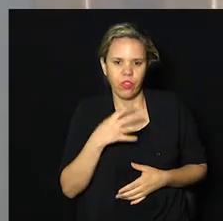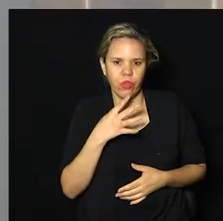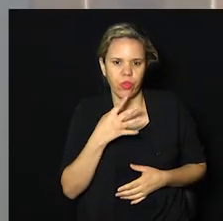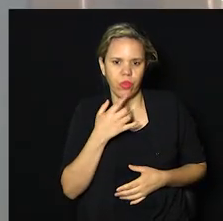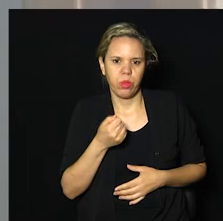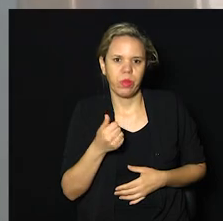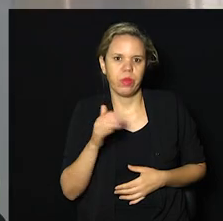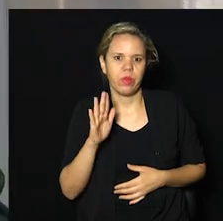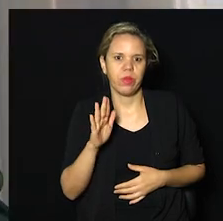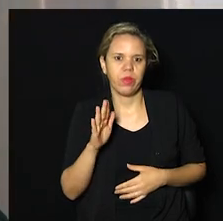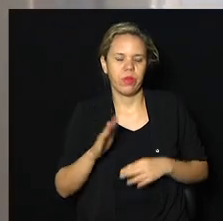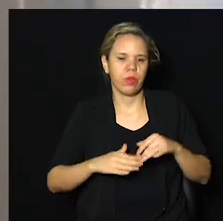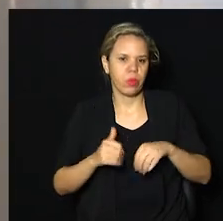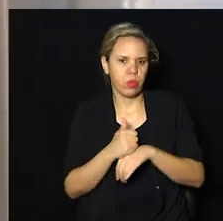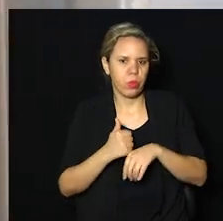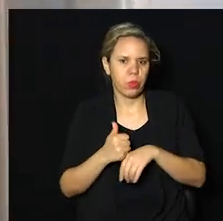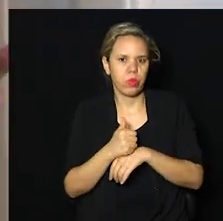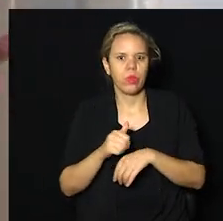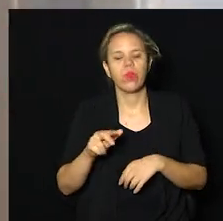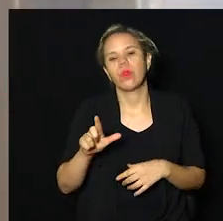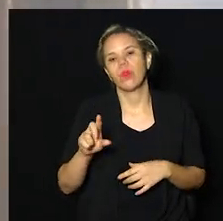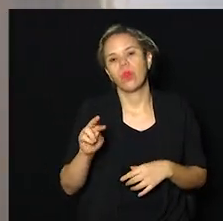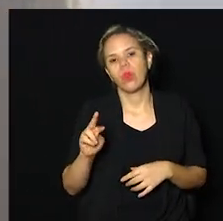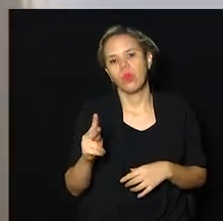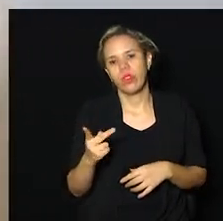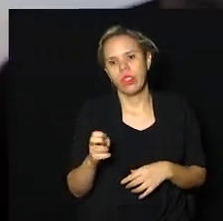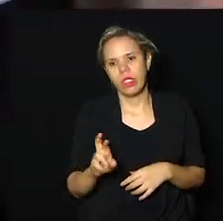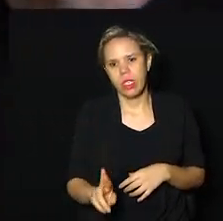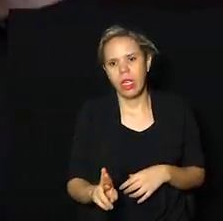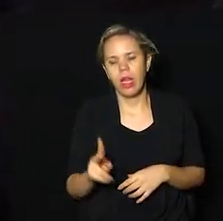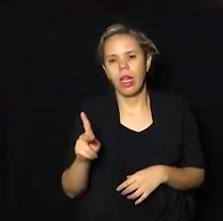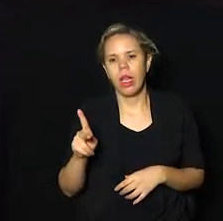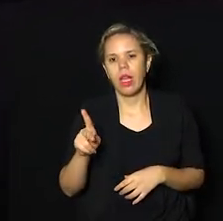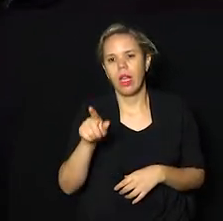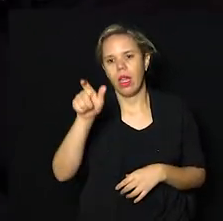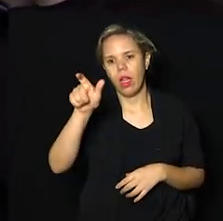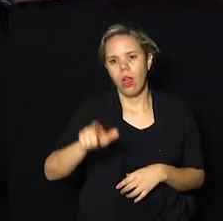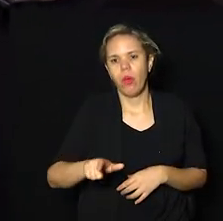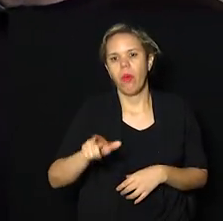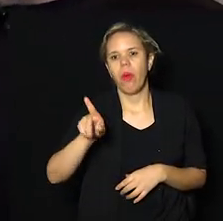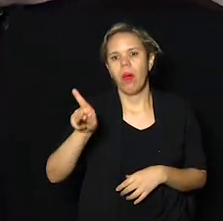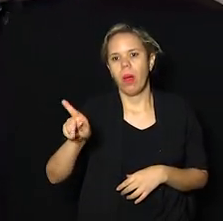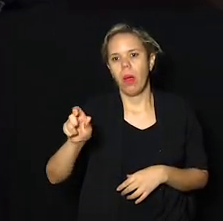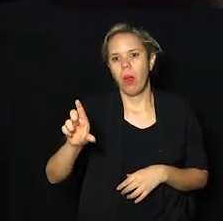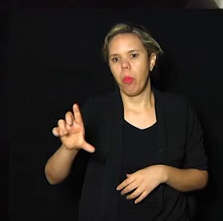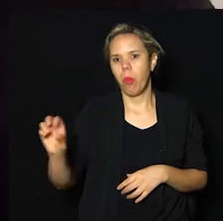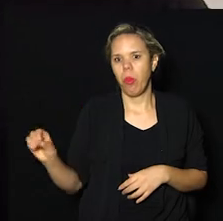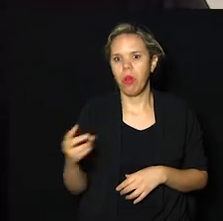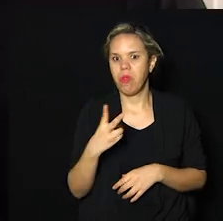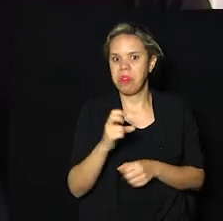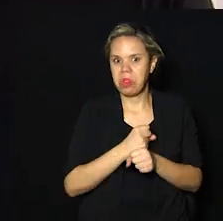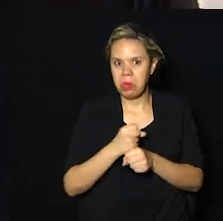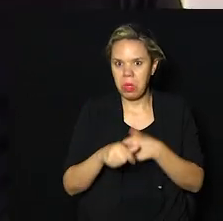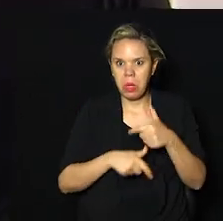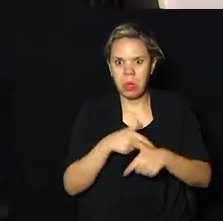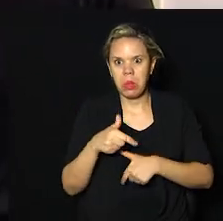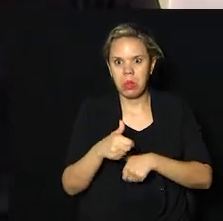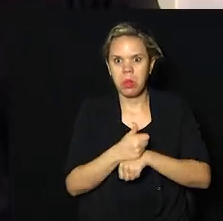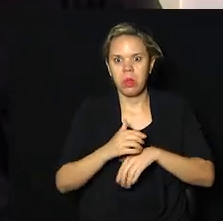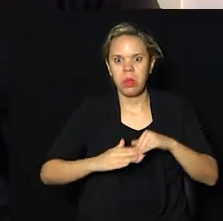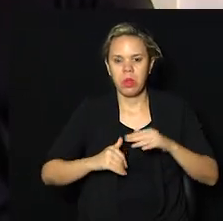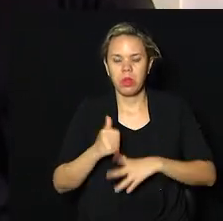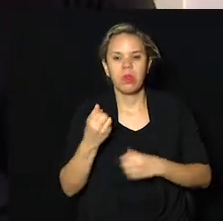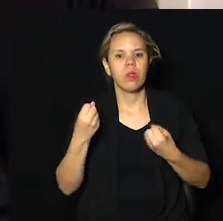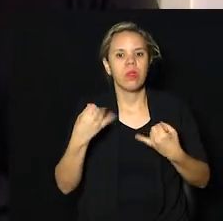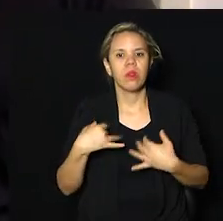conhecer um pouco mais sobre a profissão de luthier. Eu tô aqui com o Paulo, que desenvolve essa profissão há quanto tempo, Paulo? 25 anos. 25 anos.